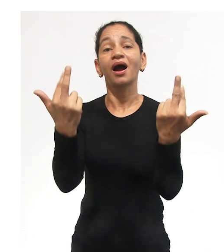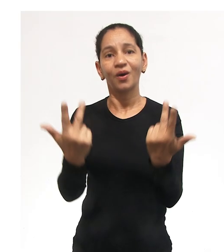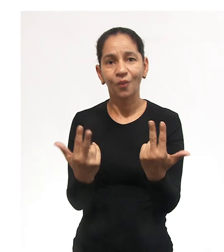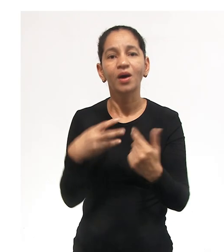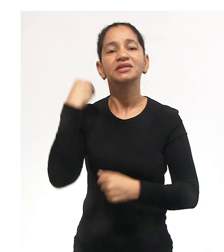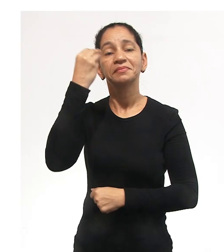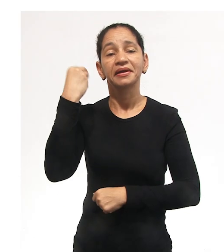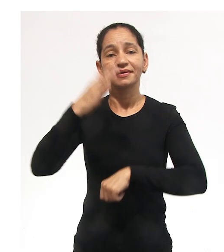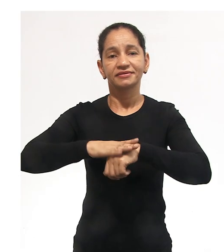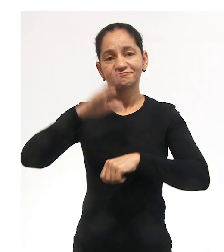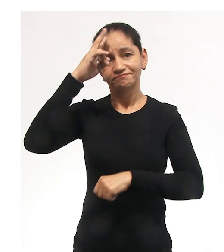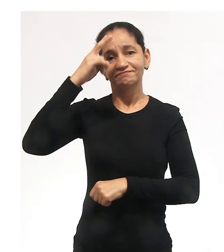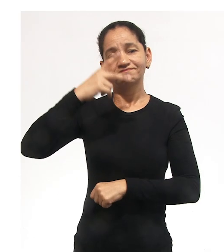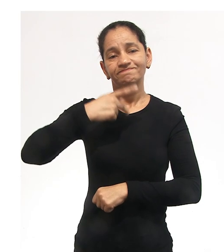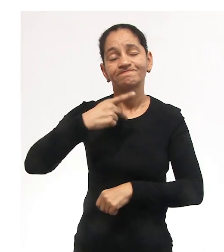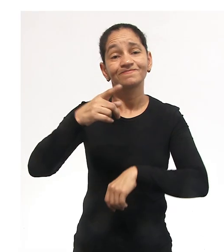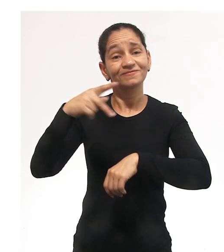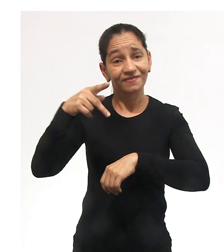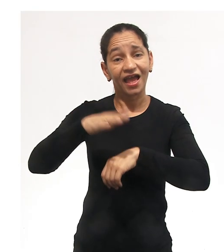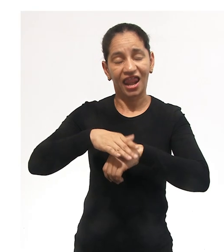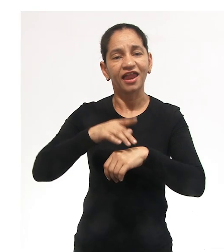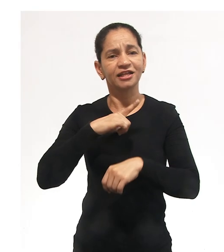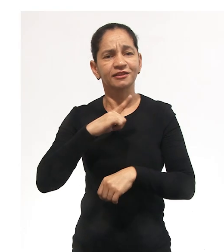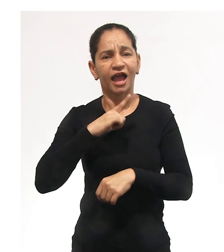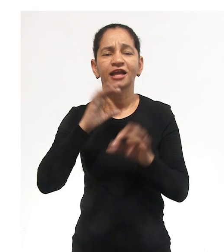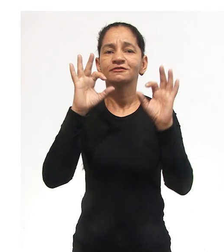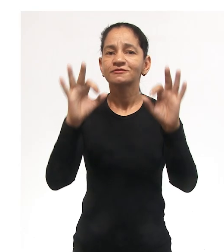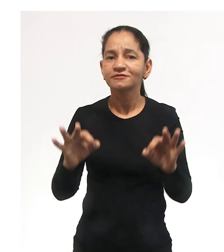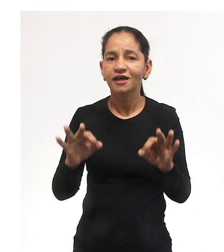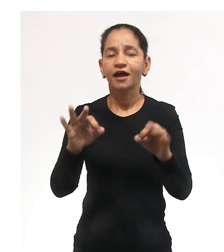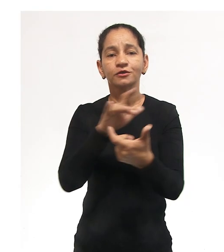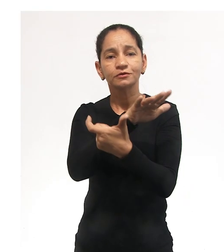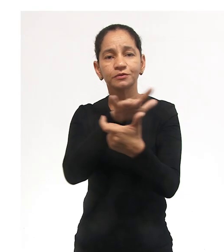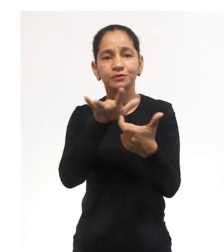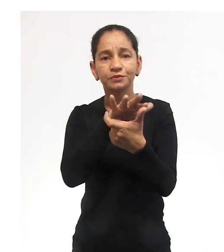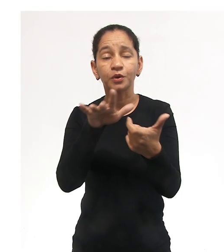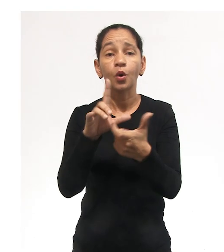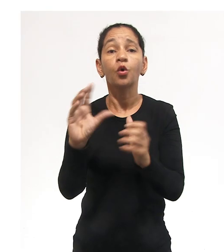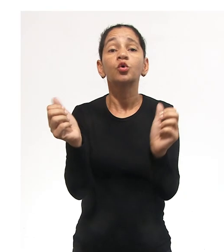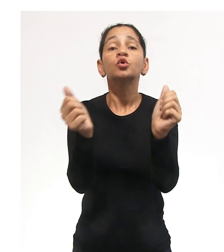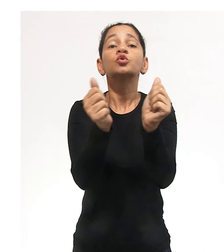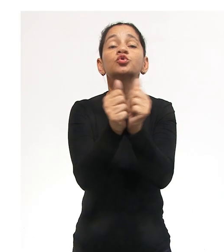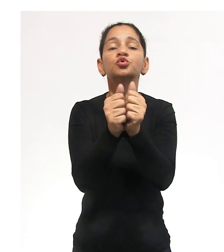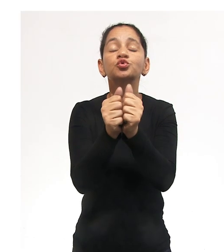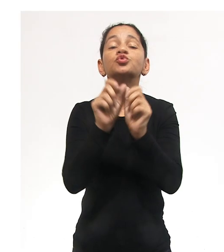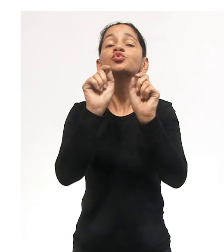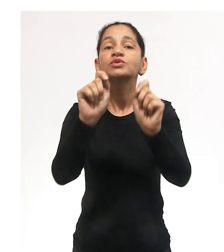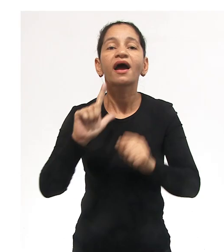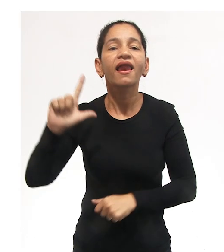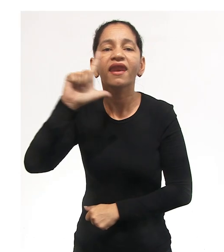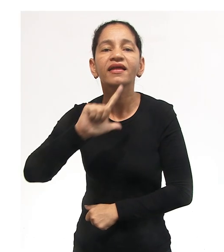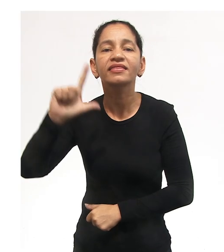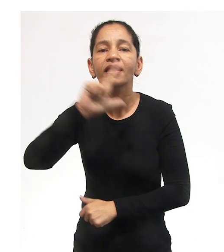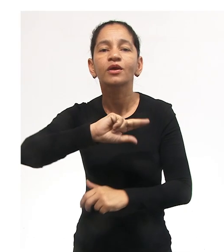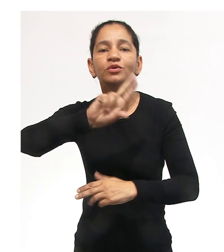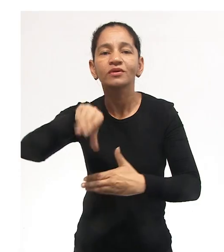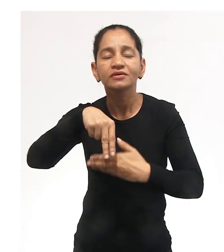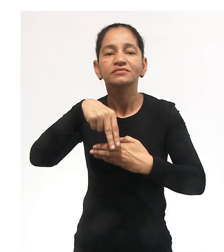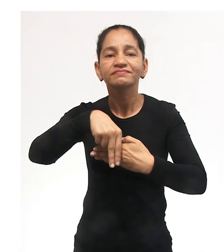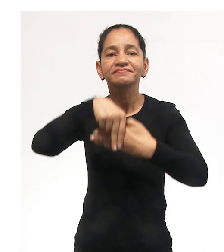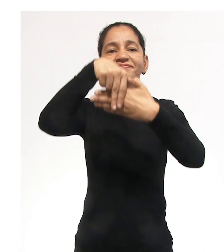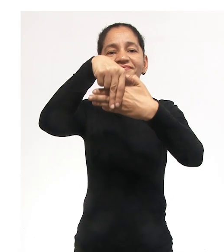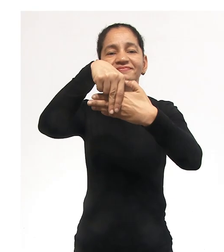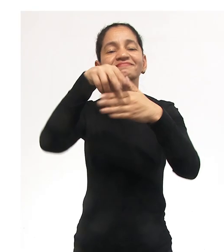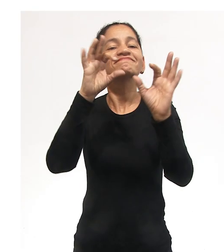uma experiência dela em relação à alfabetização e letramento com literatura de cordel. Então,